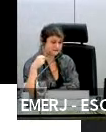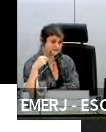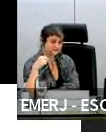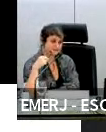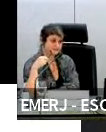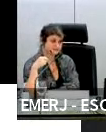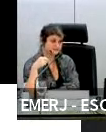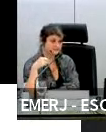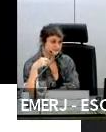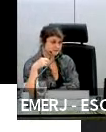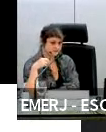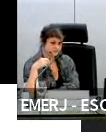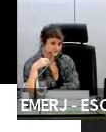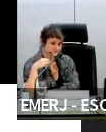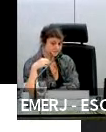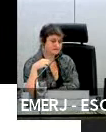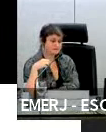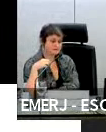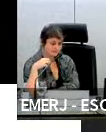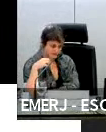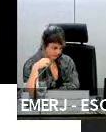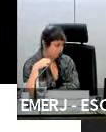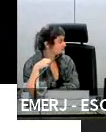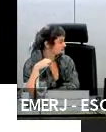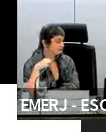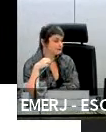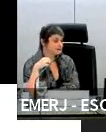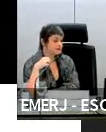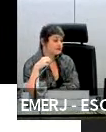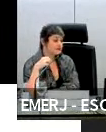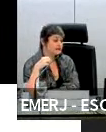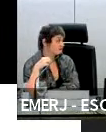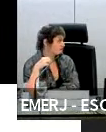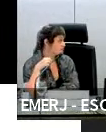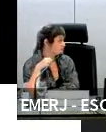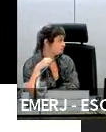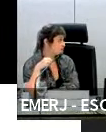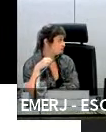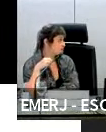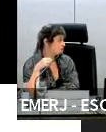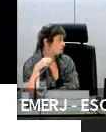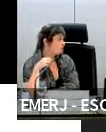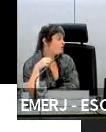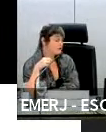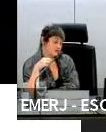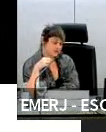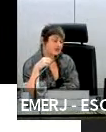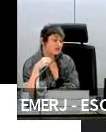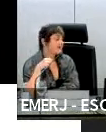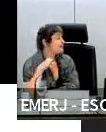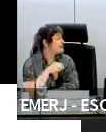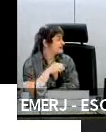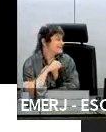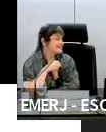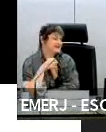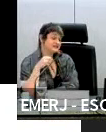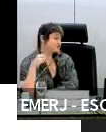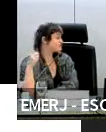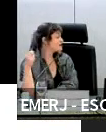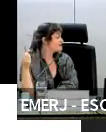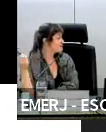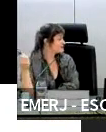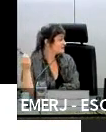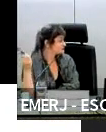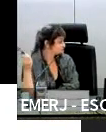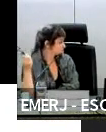ter, vamos dizer assim, um novo documento de identidade. Exatamente. Não que isso seja empecilho de continuar a violência